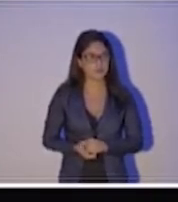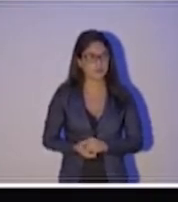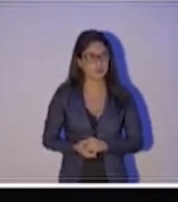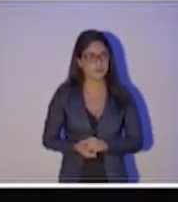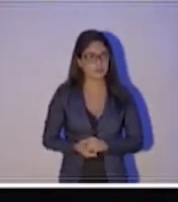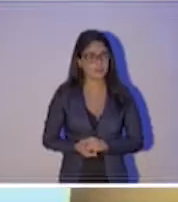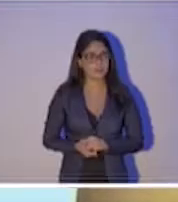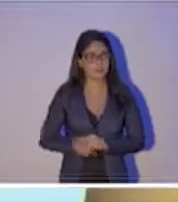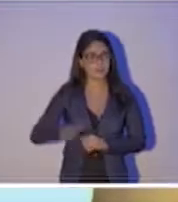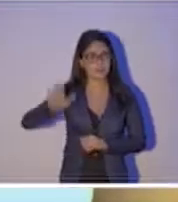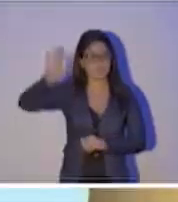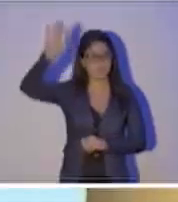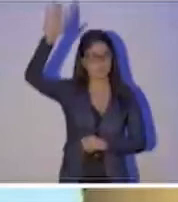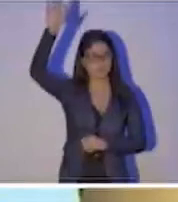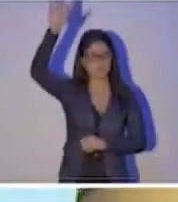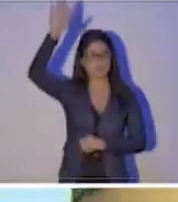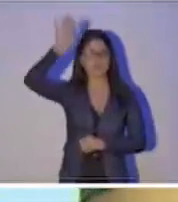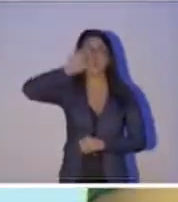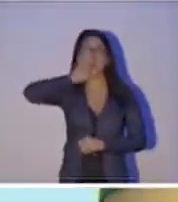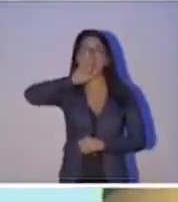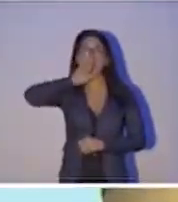Uma coisa que eu tenho a dizer...